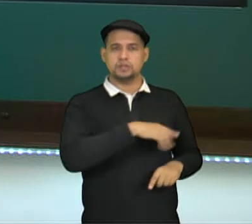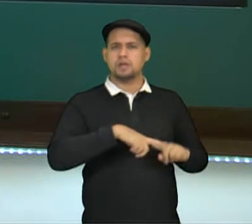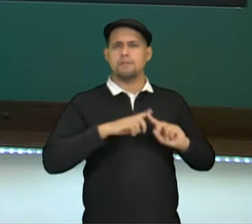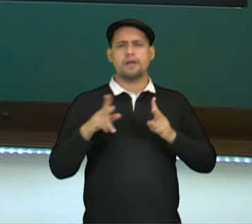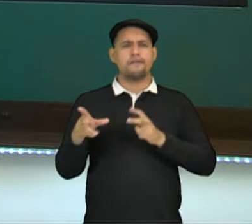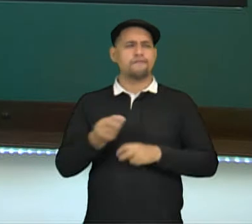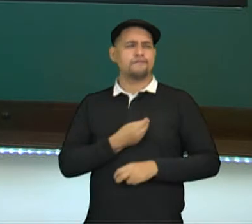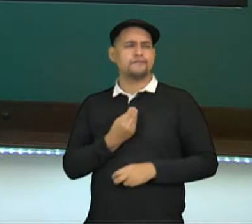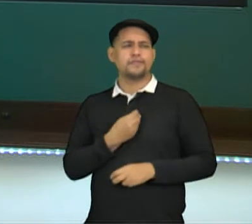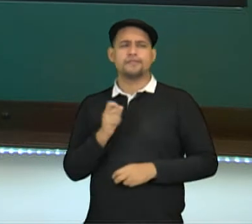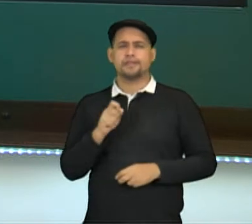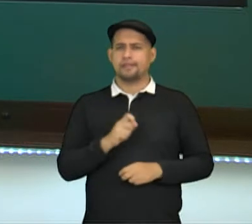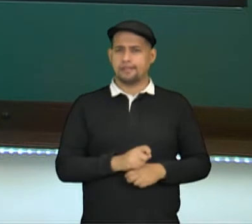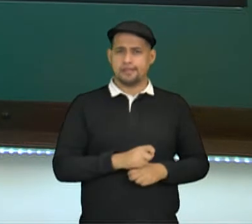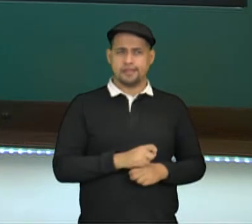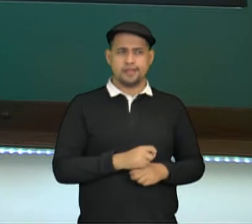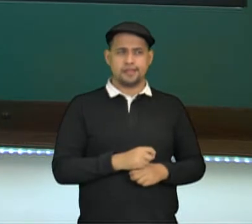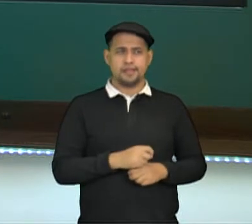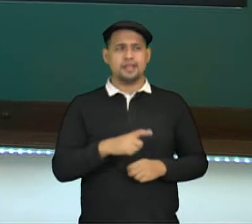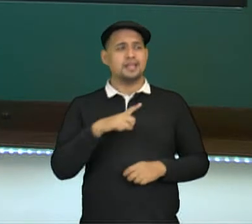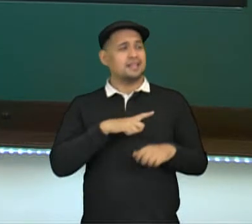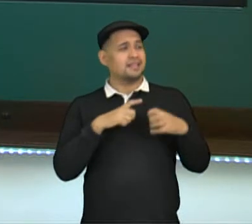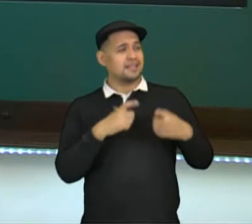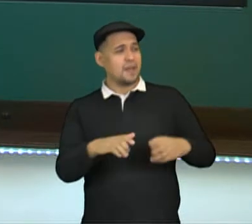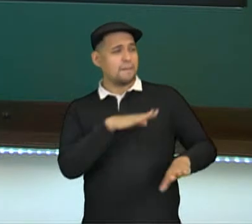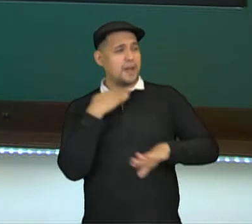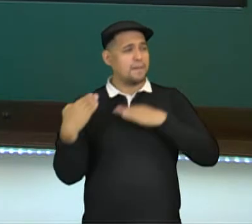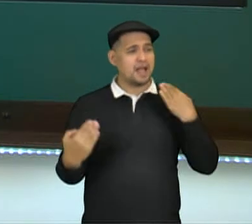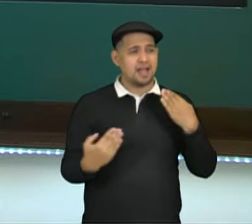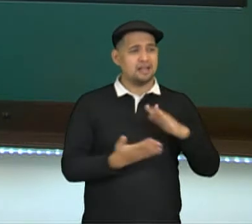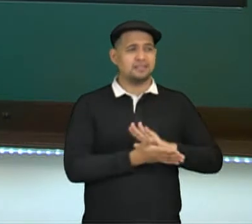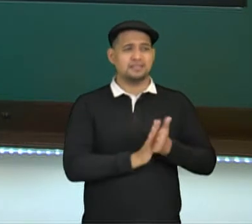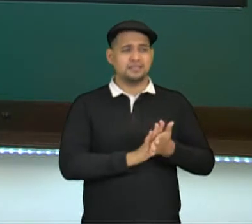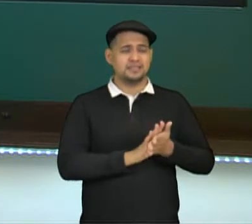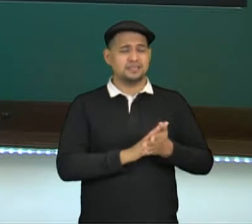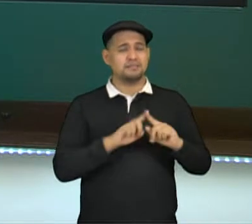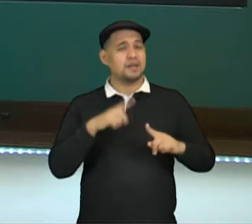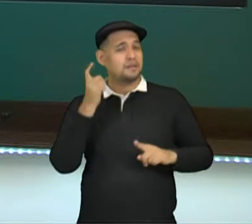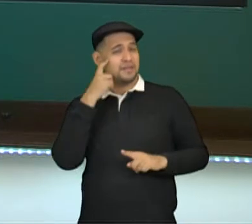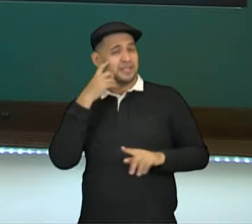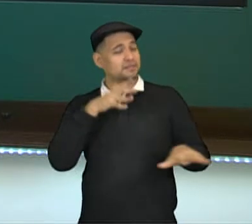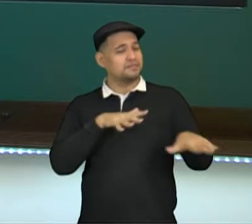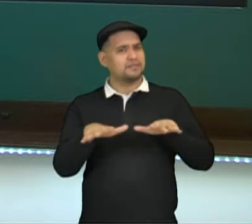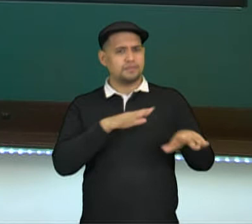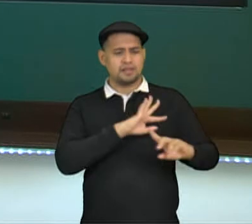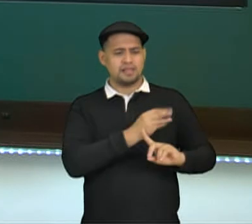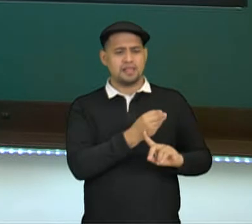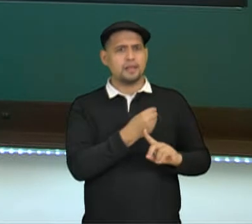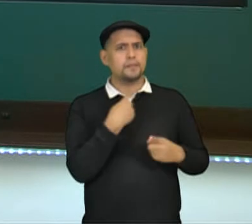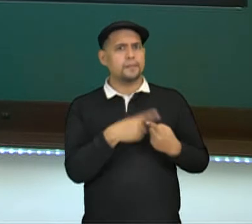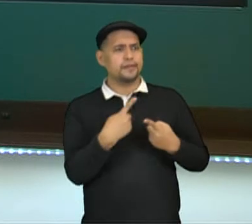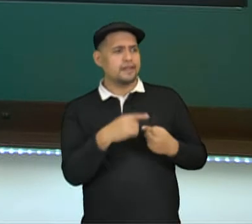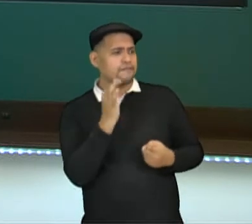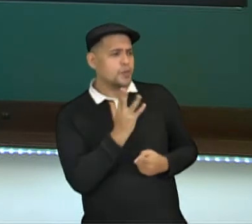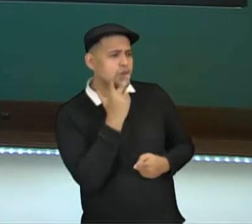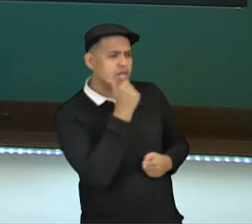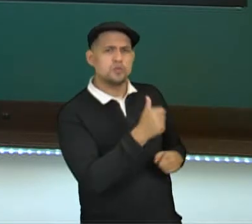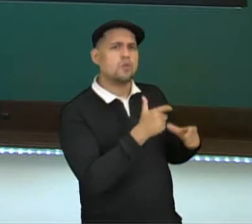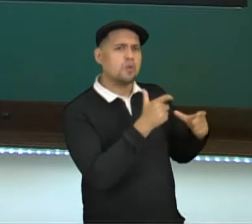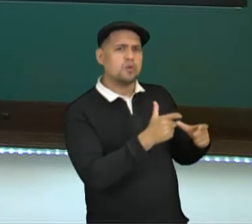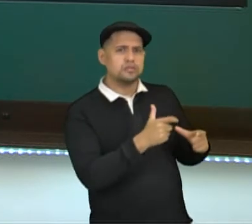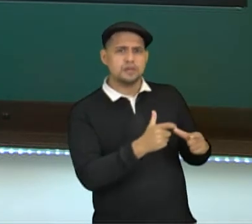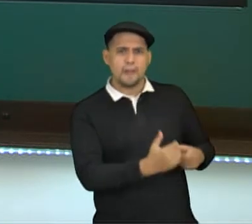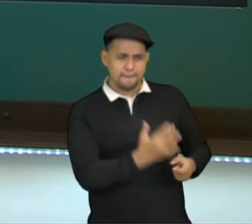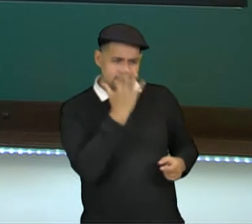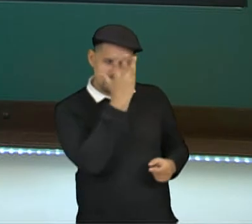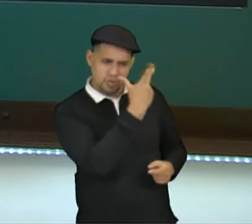veem beleza em matar. Incrível o movimento artístico falar nisso. Eles viam beleza na destruição. Eles viam